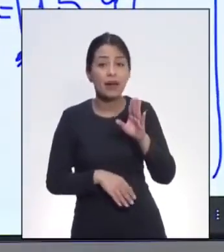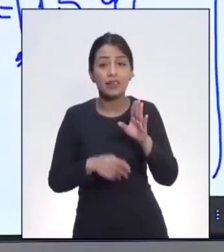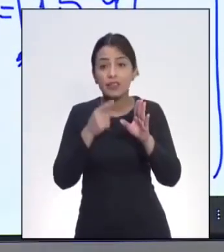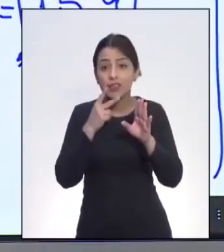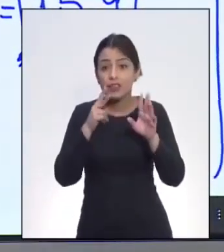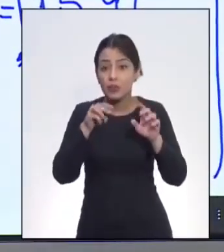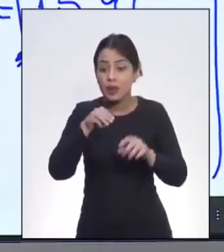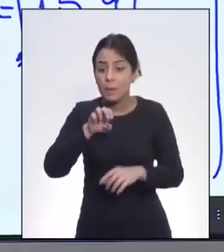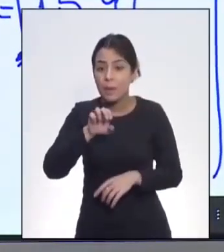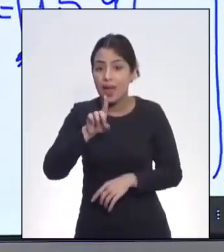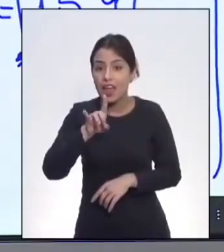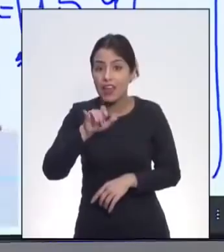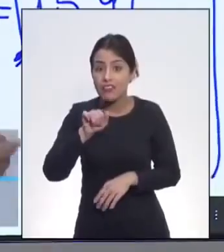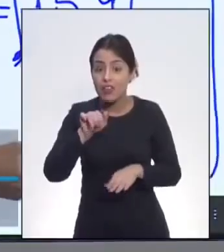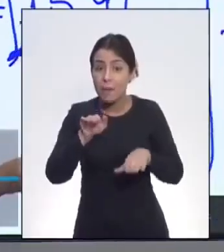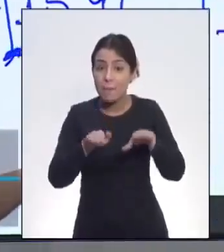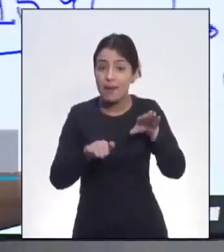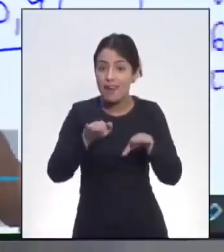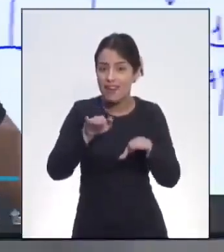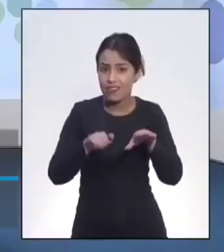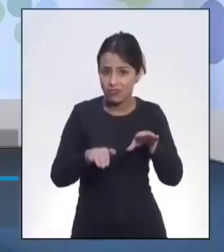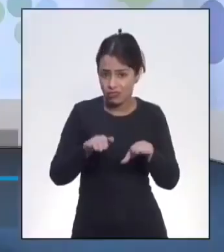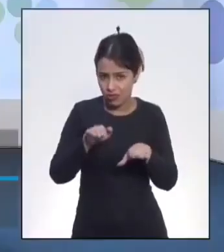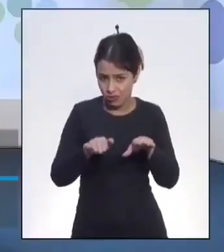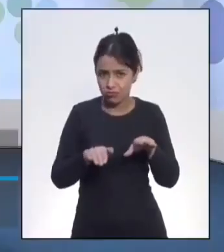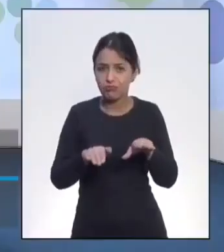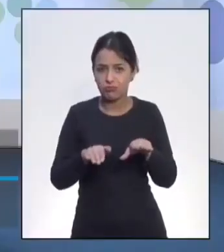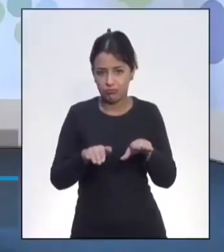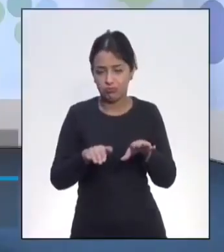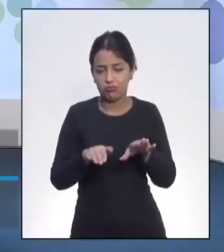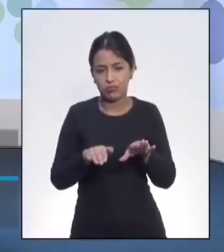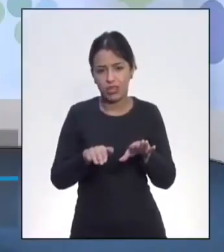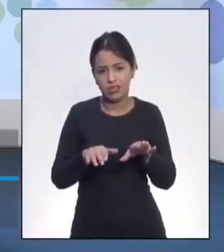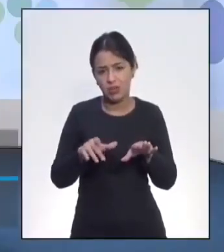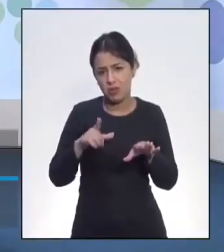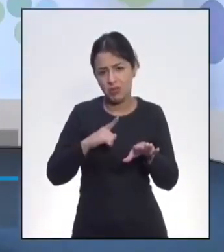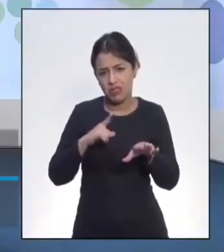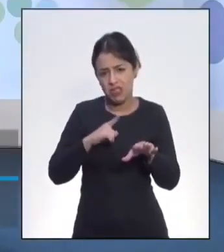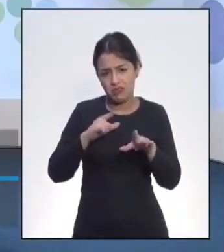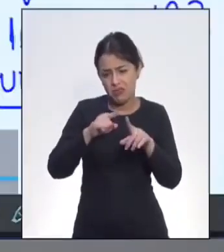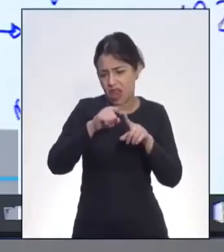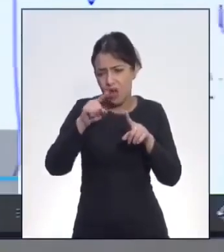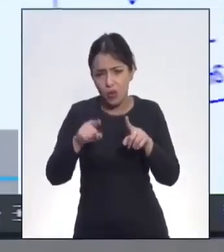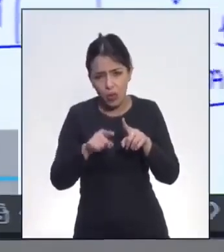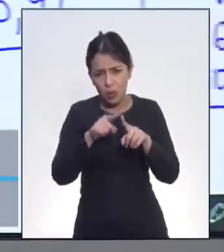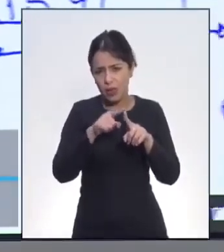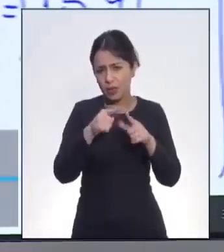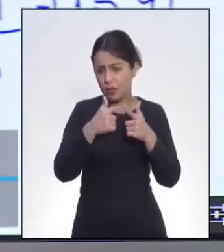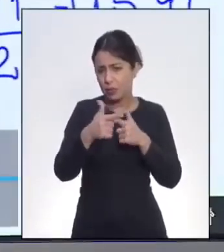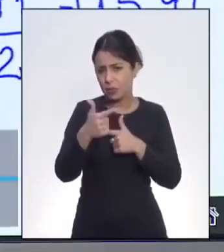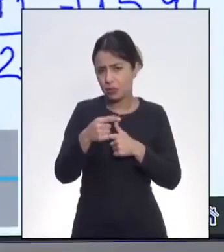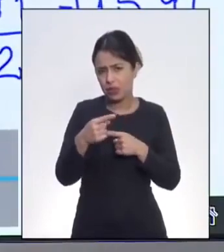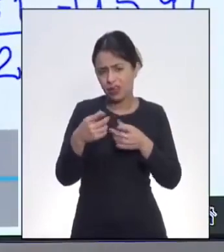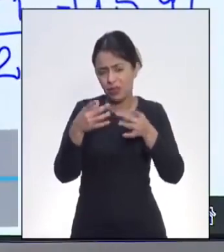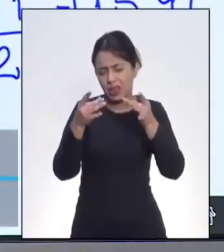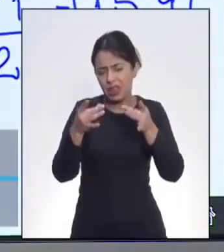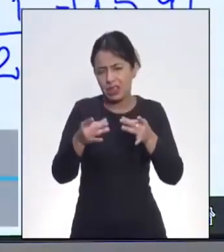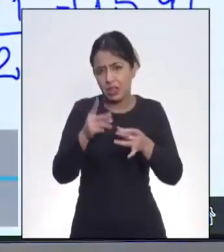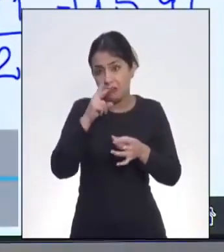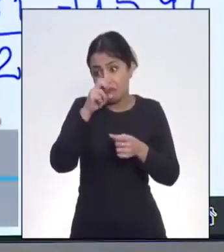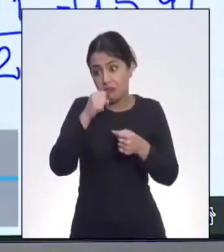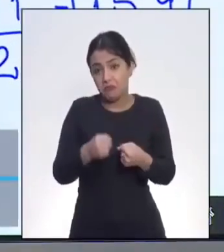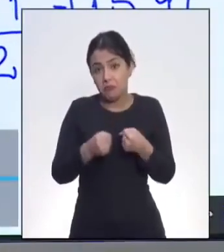estamos trabalhando com arredondamentos. Ultrapassou? Ultrapassou. Mas esse aí não é um detalhe, vamos dizer